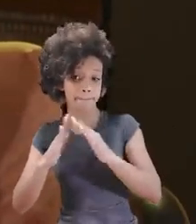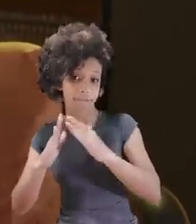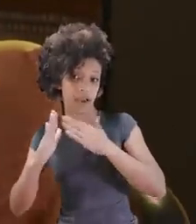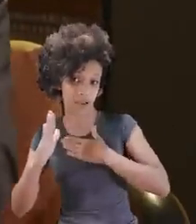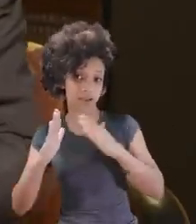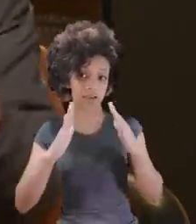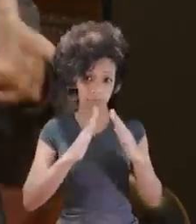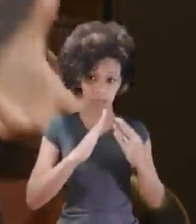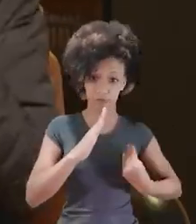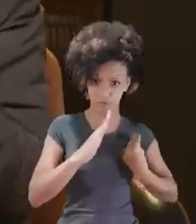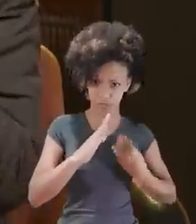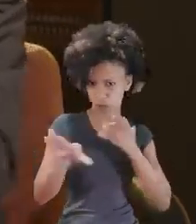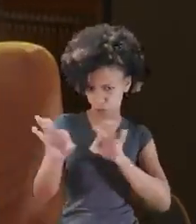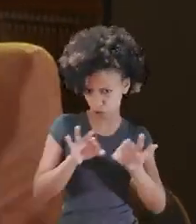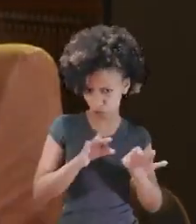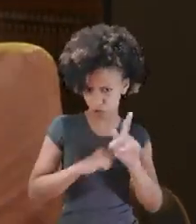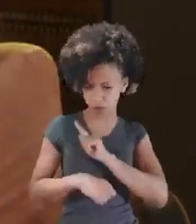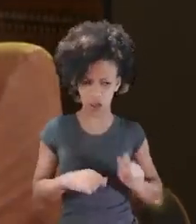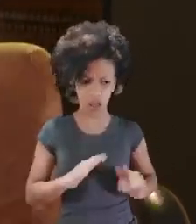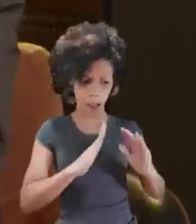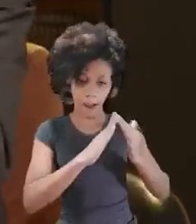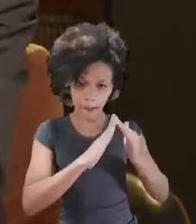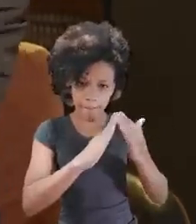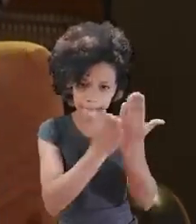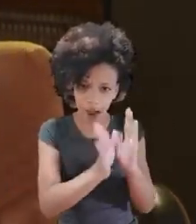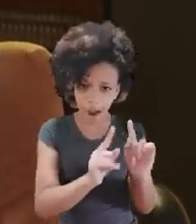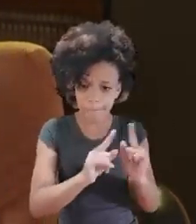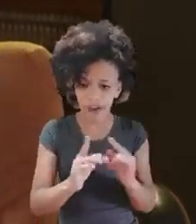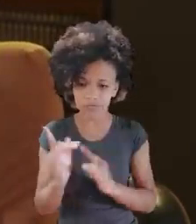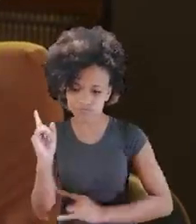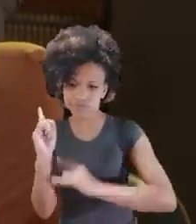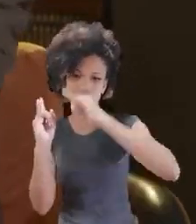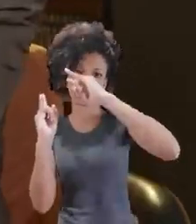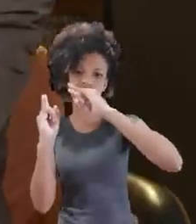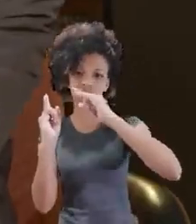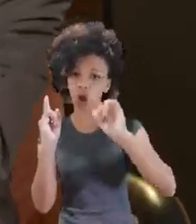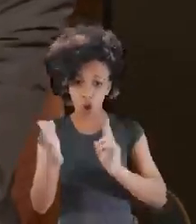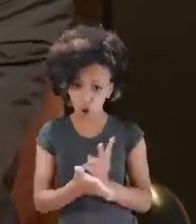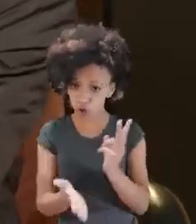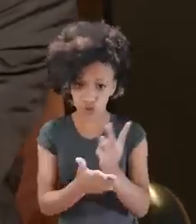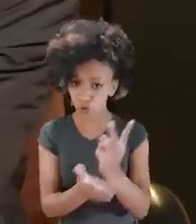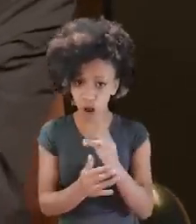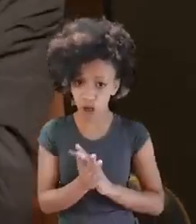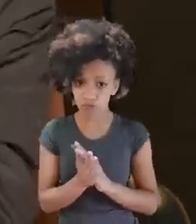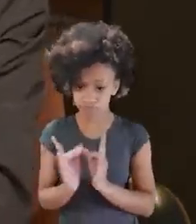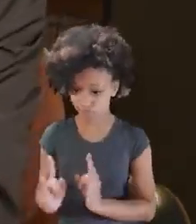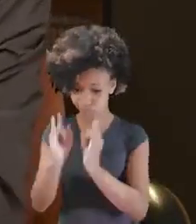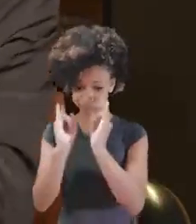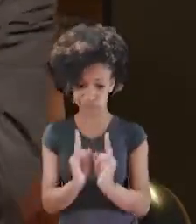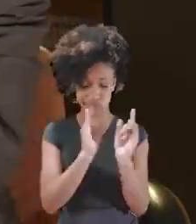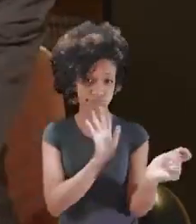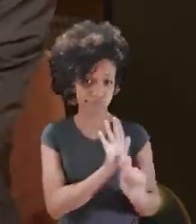do lado de fora o que aconteceu você tirou o caso da favela não tirou foto lá do cara e é aquele Condomínio Minha Casa Minha se viraram para delas verticais